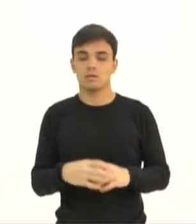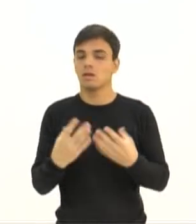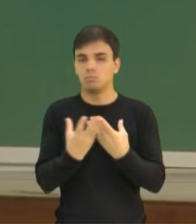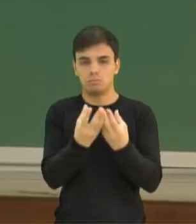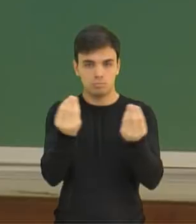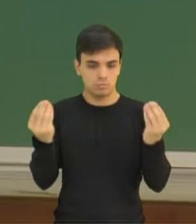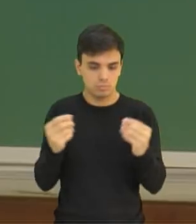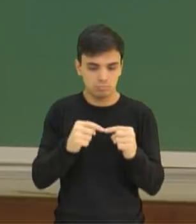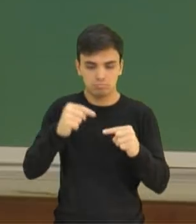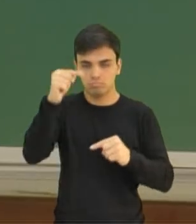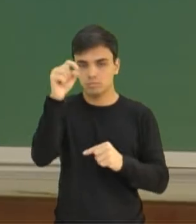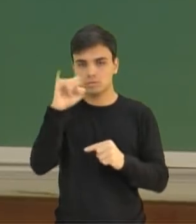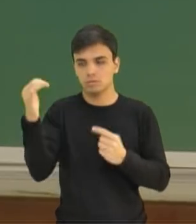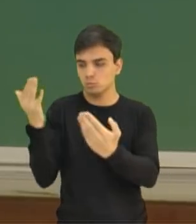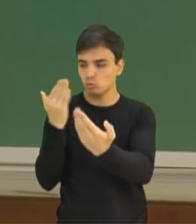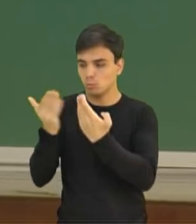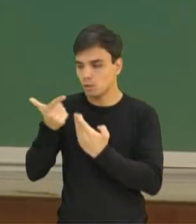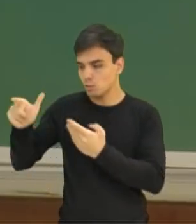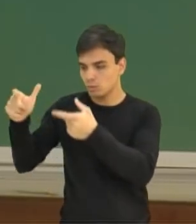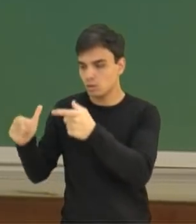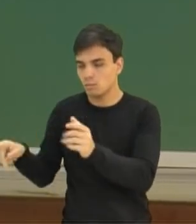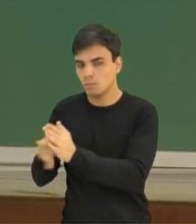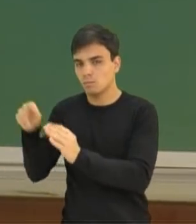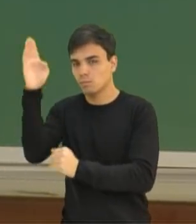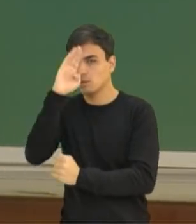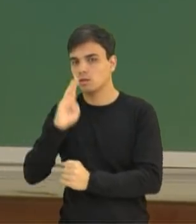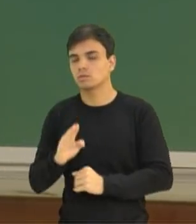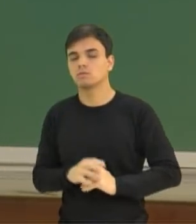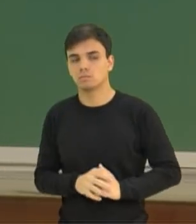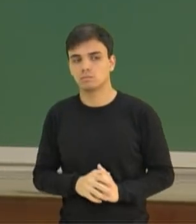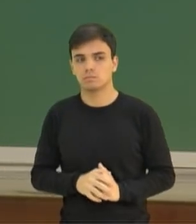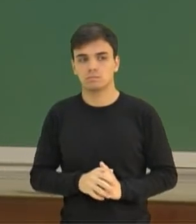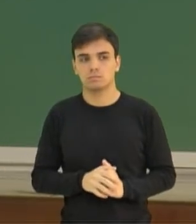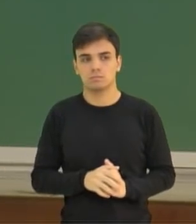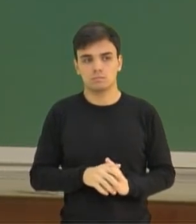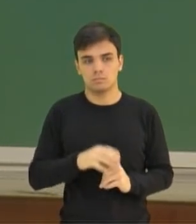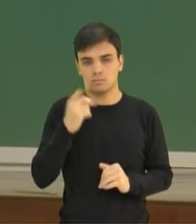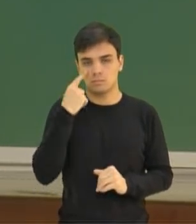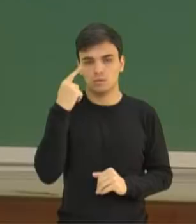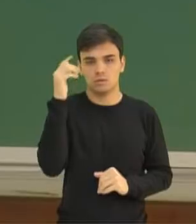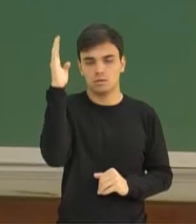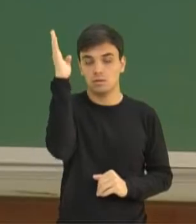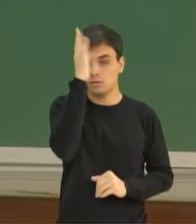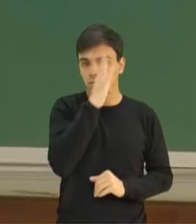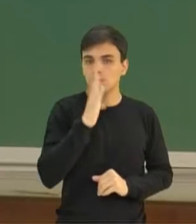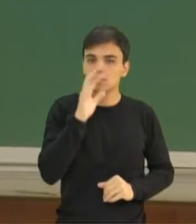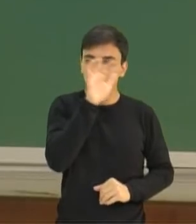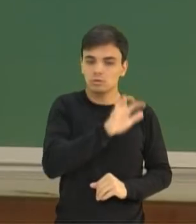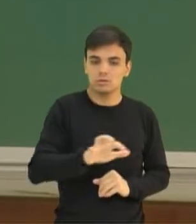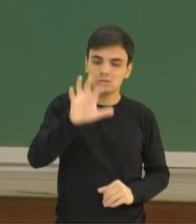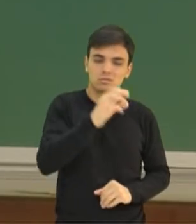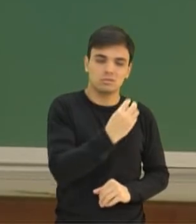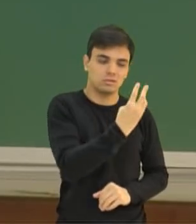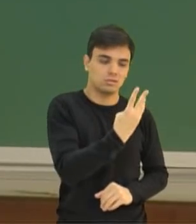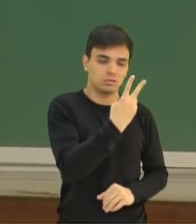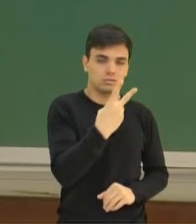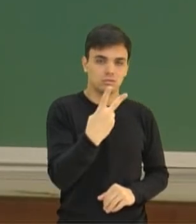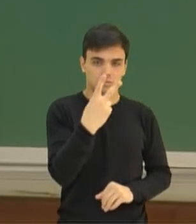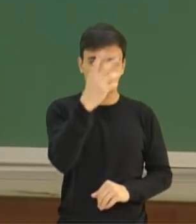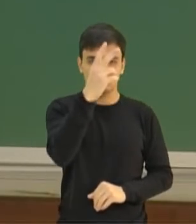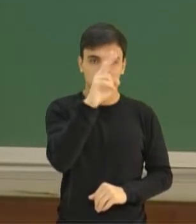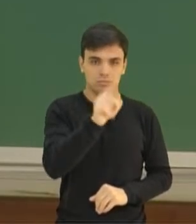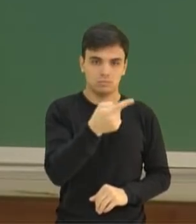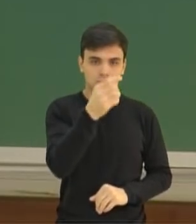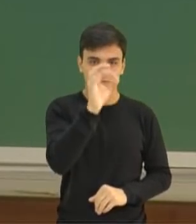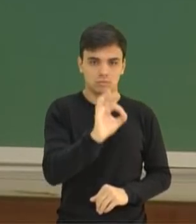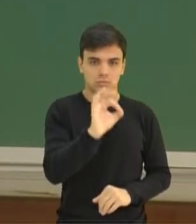se eu comparar com outras regiões do Brasil, né? Aqui o Brasil em geral é 32,6% e aí as outras regiões ali é